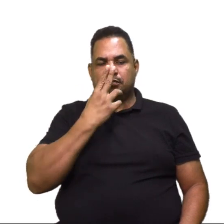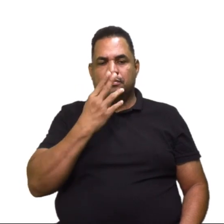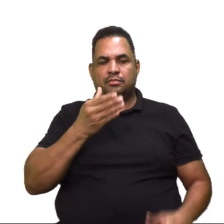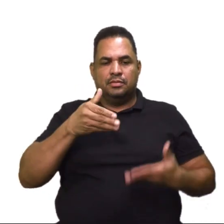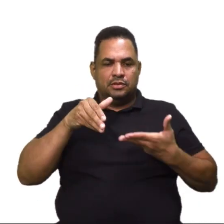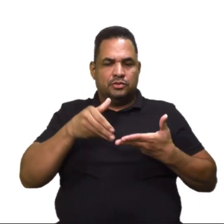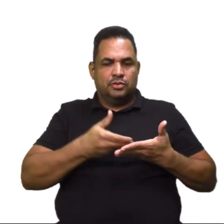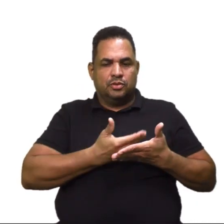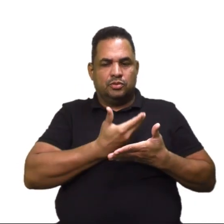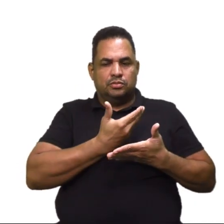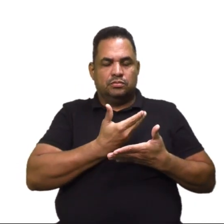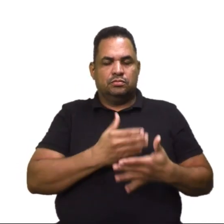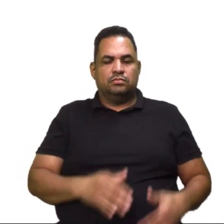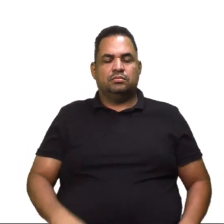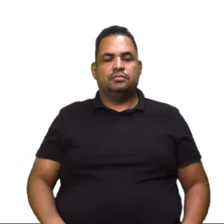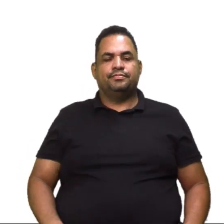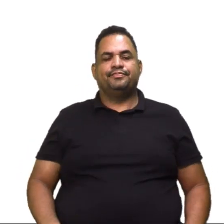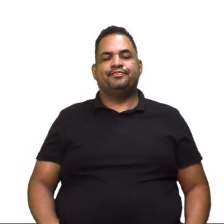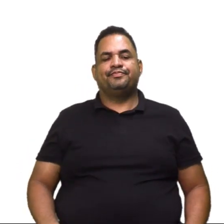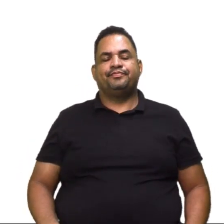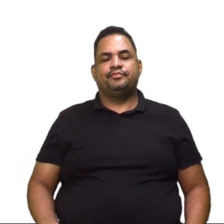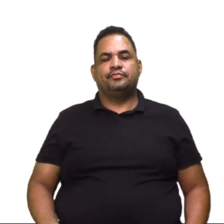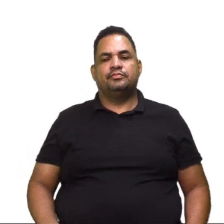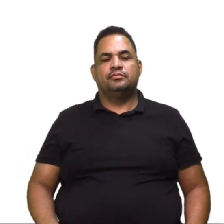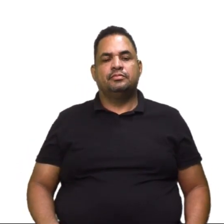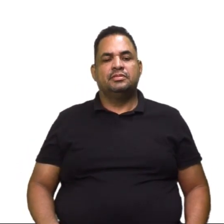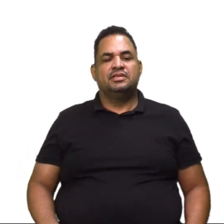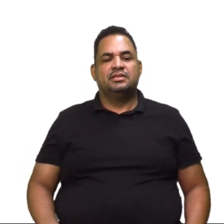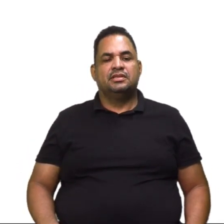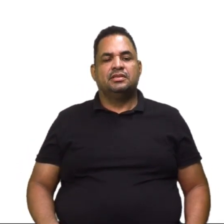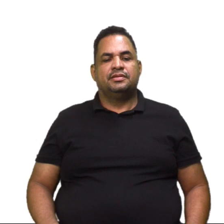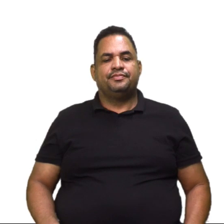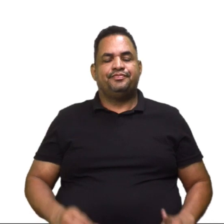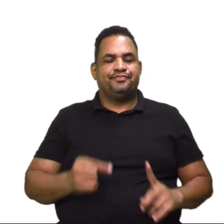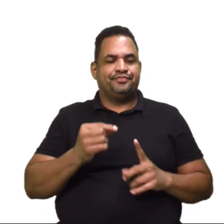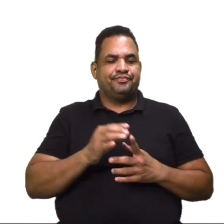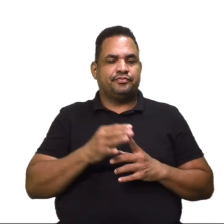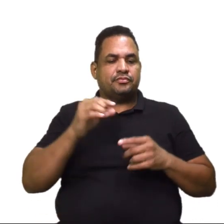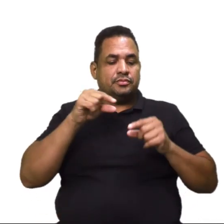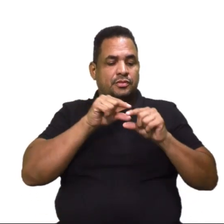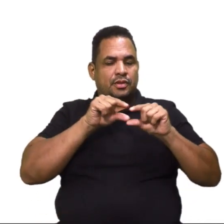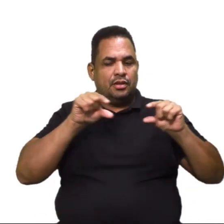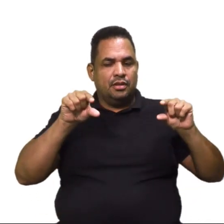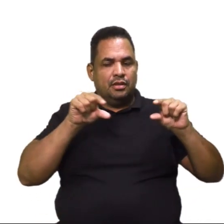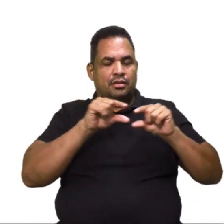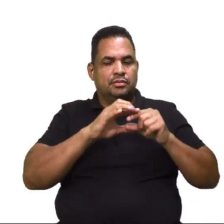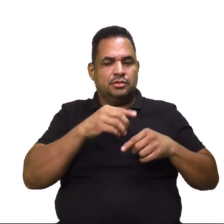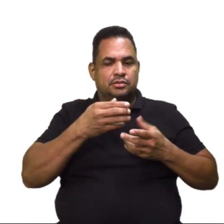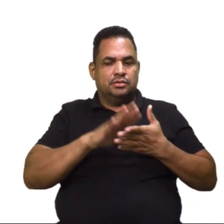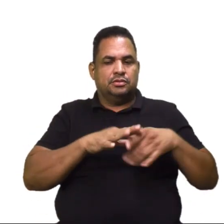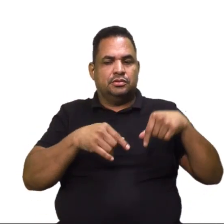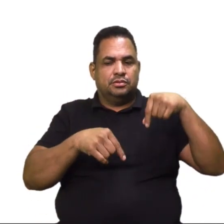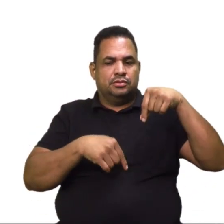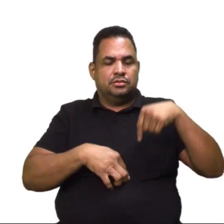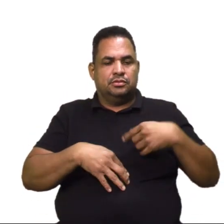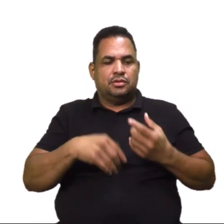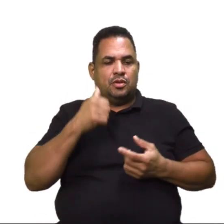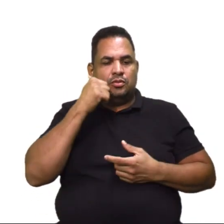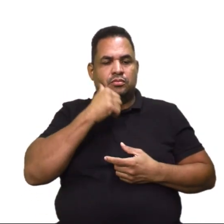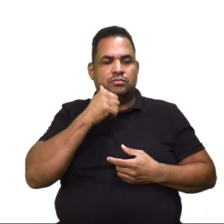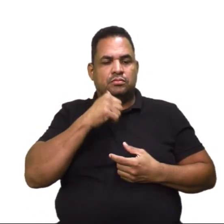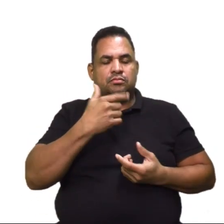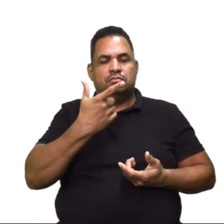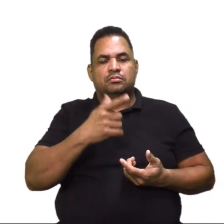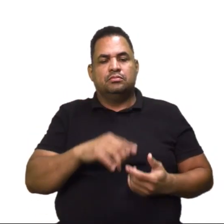cuiazinha, né? Que eu falei para vocês que tem que ser utilizado junto com o espermicida. A camisinha feminina, que tem aqueles 2 anéis, né? Um que você